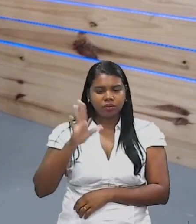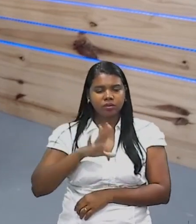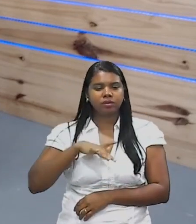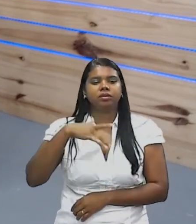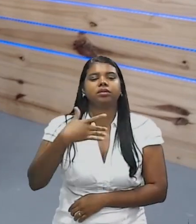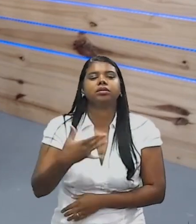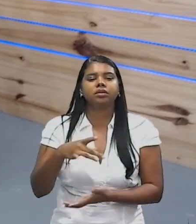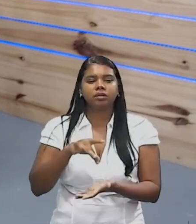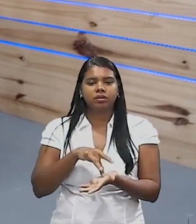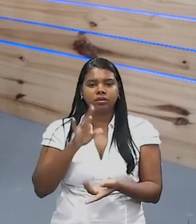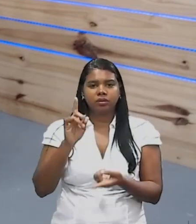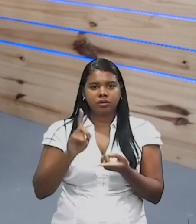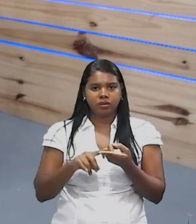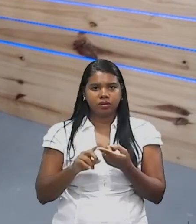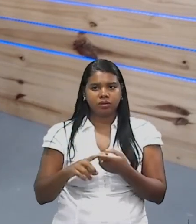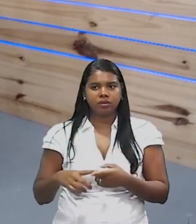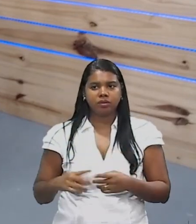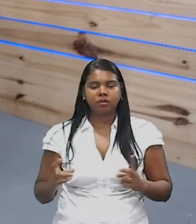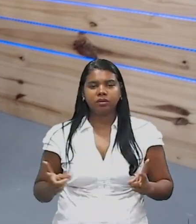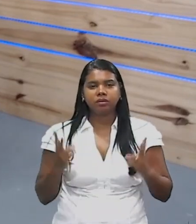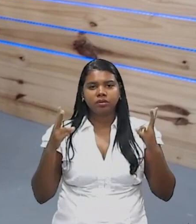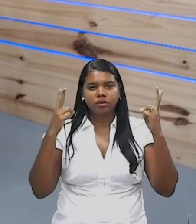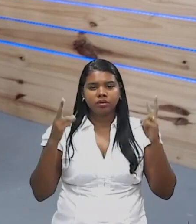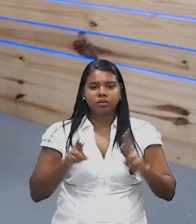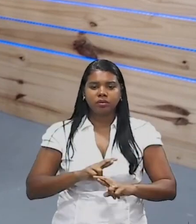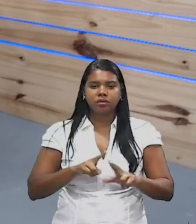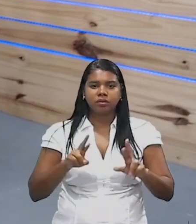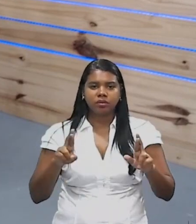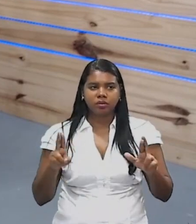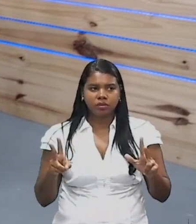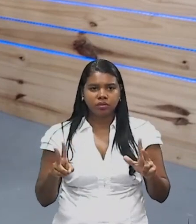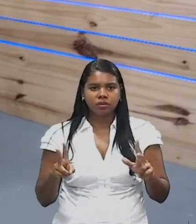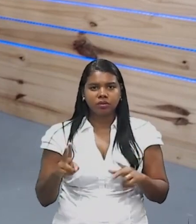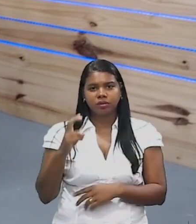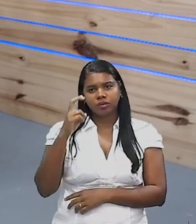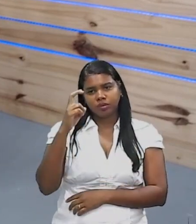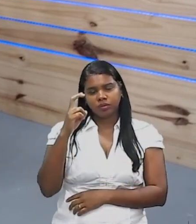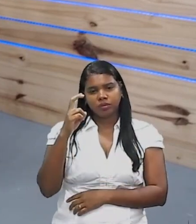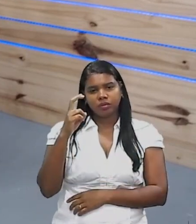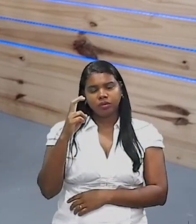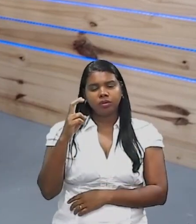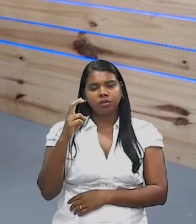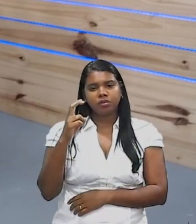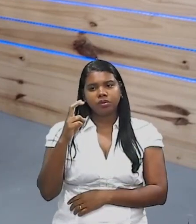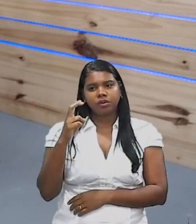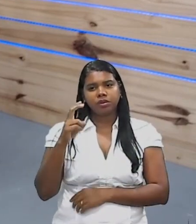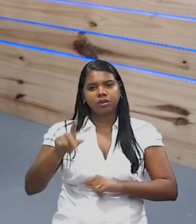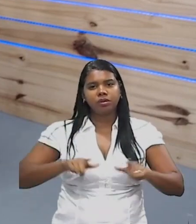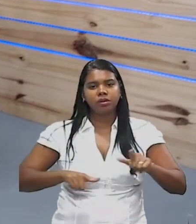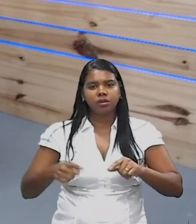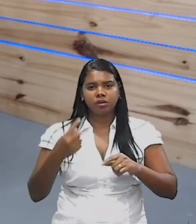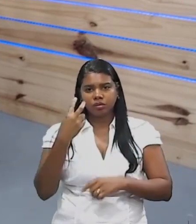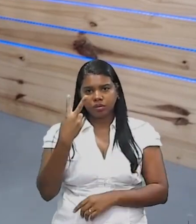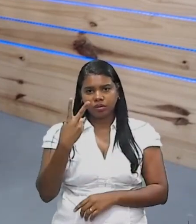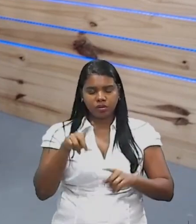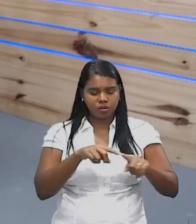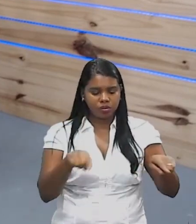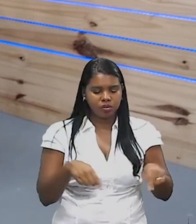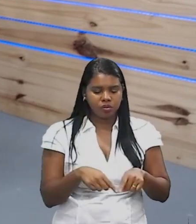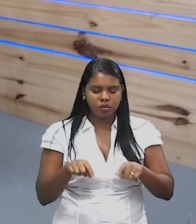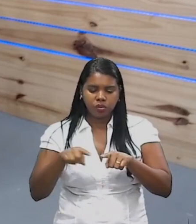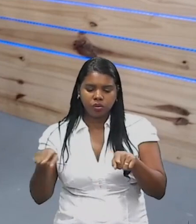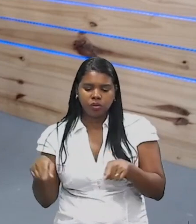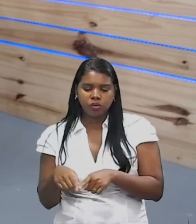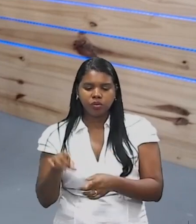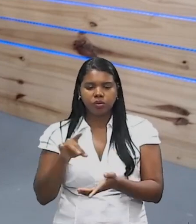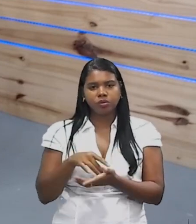Então, naturalmente, vai ter um valor diferente do que uma empresa que é composta por 5 funcionários e tem 2 salinhas. Então,